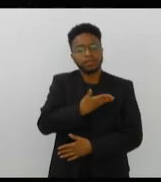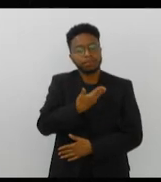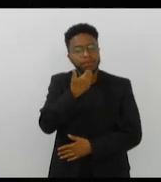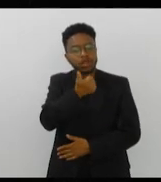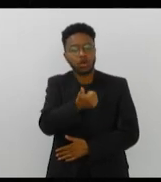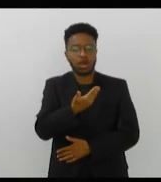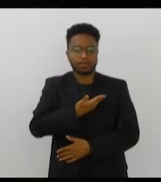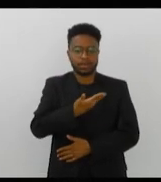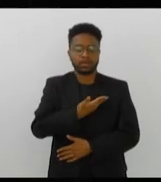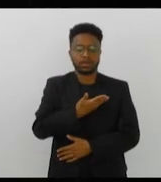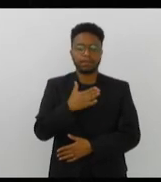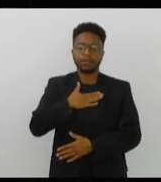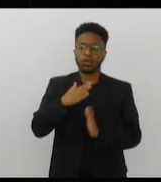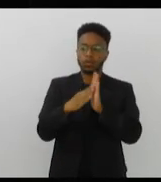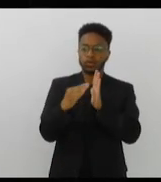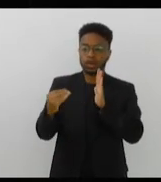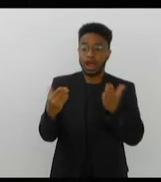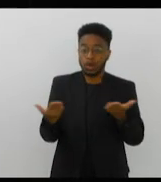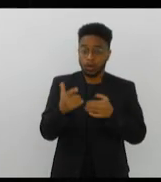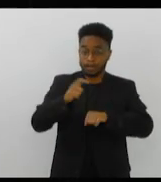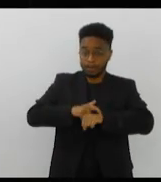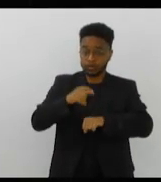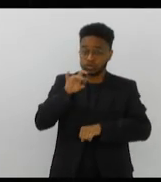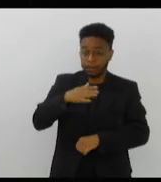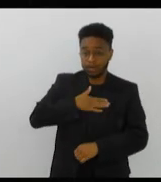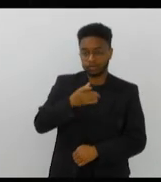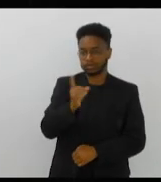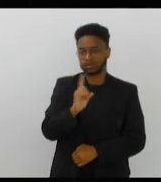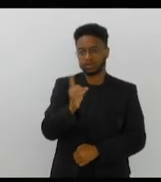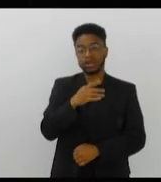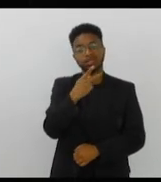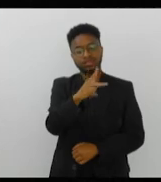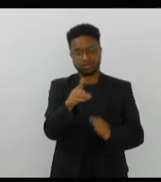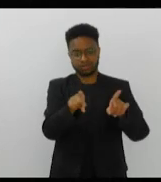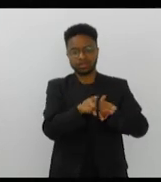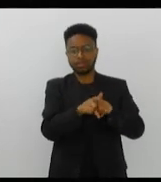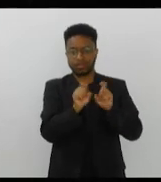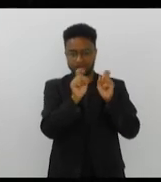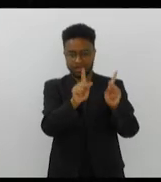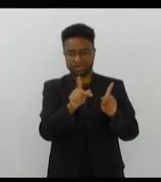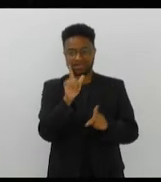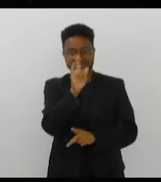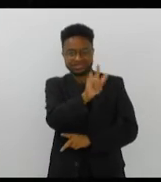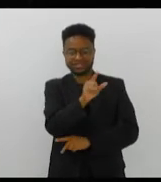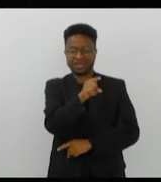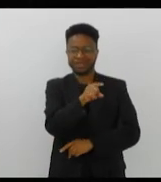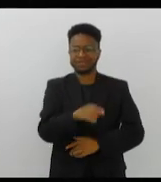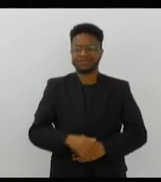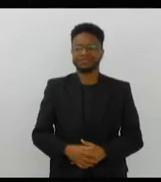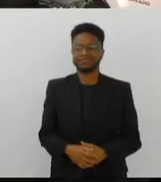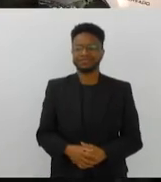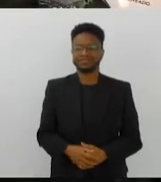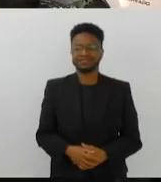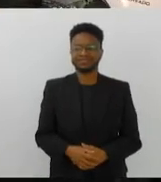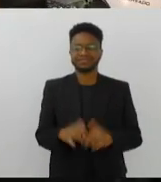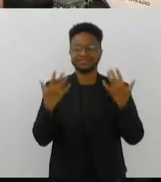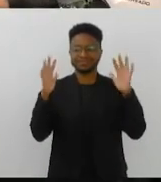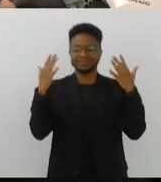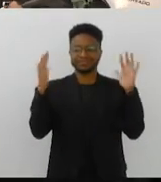E esse momento, ó, mãe, não é só meu não, hein? É teu também, tá? Te amo!